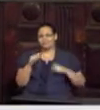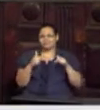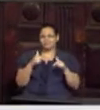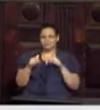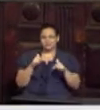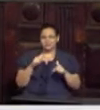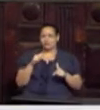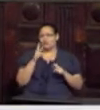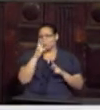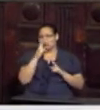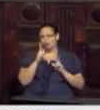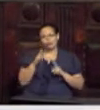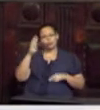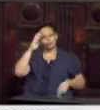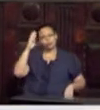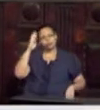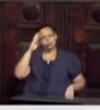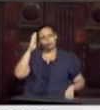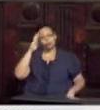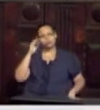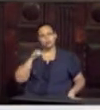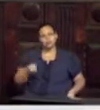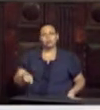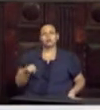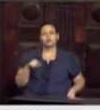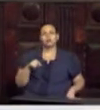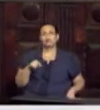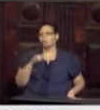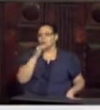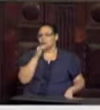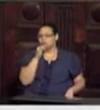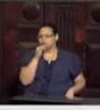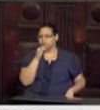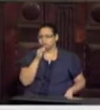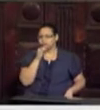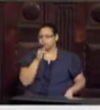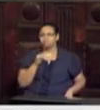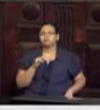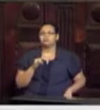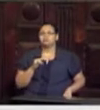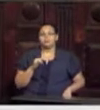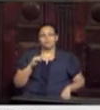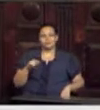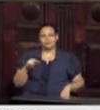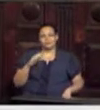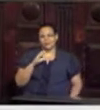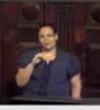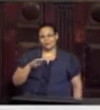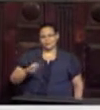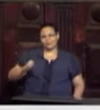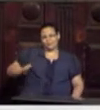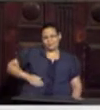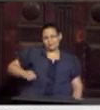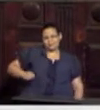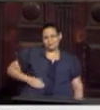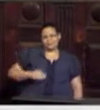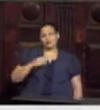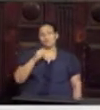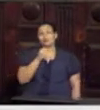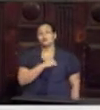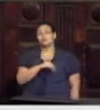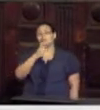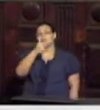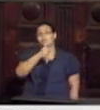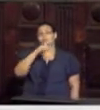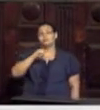daquele que produz, como soldado dessa organização criminosa, ele ganha R$